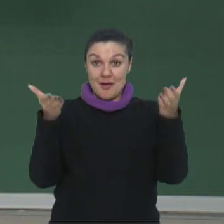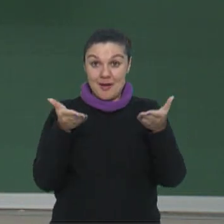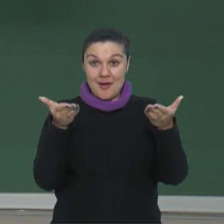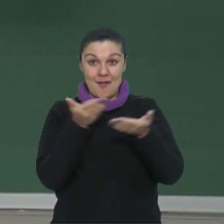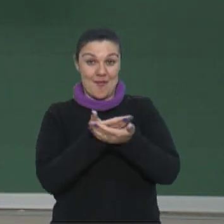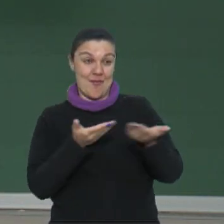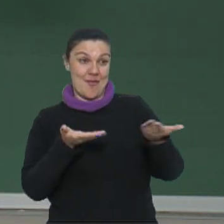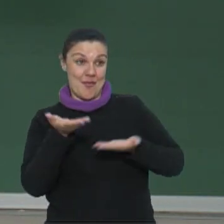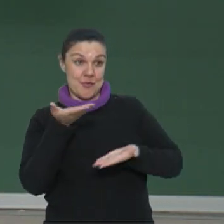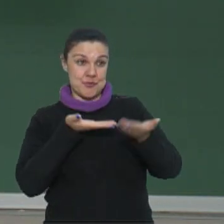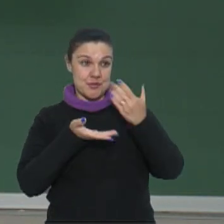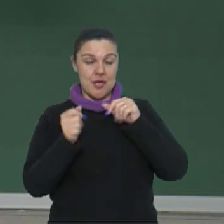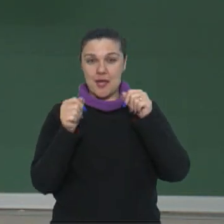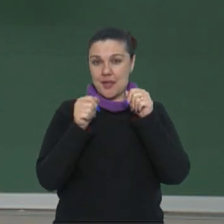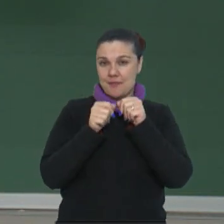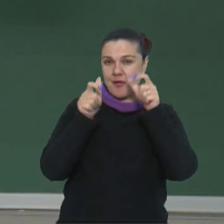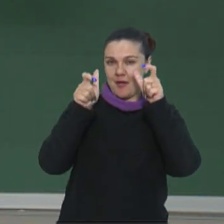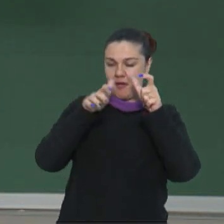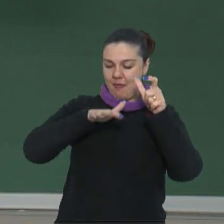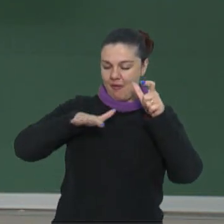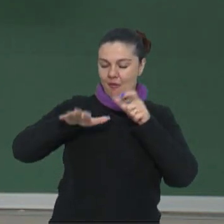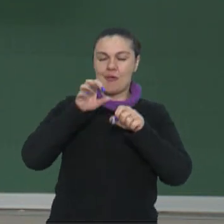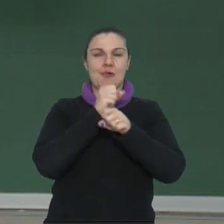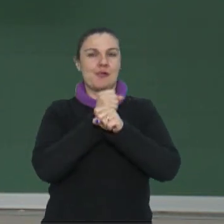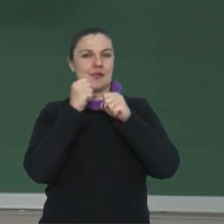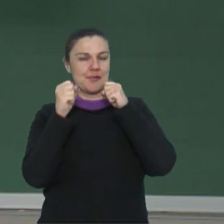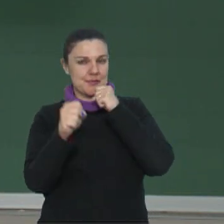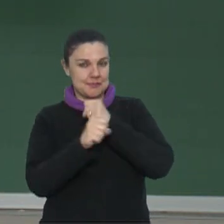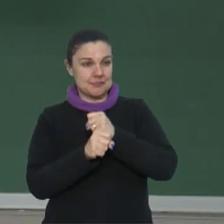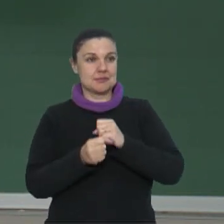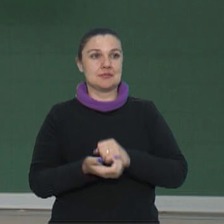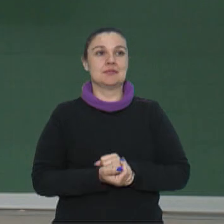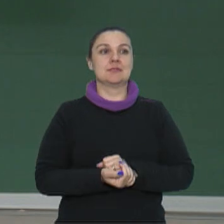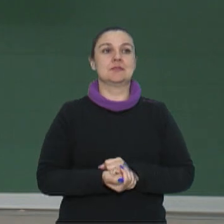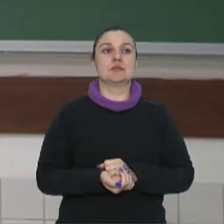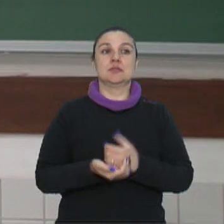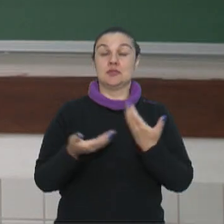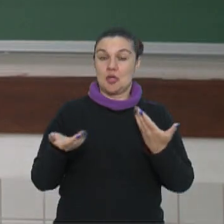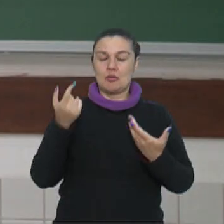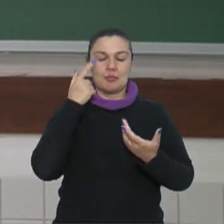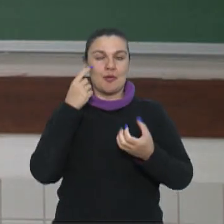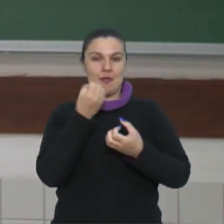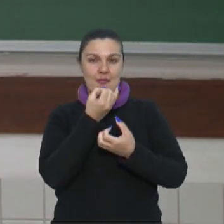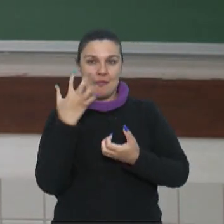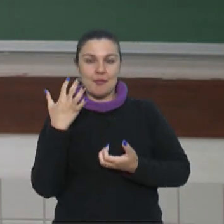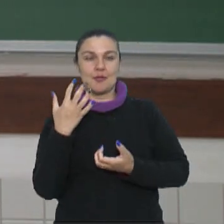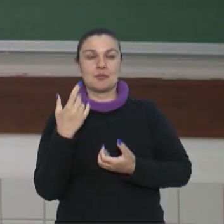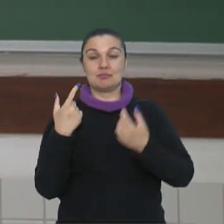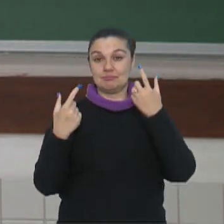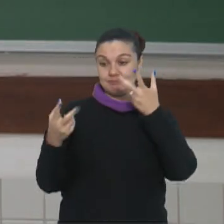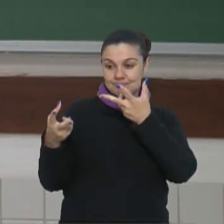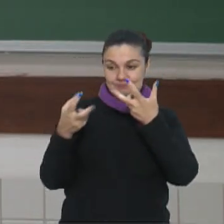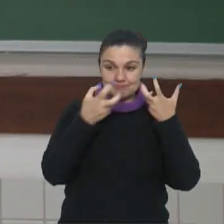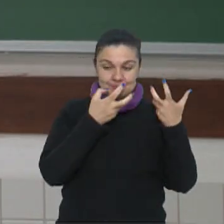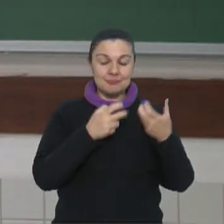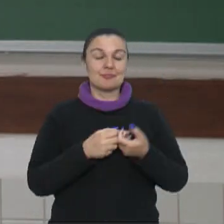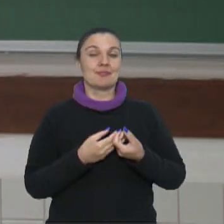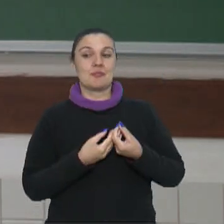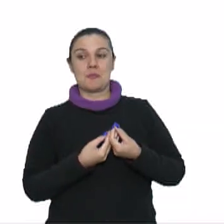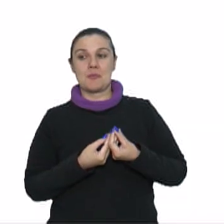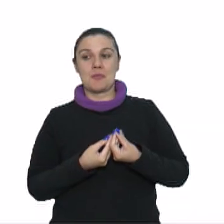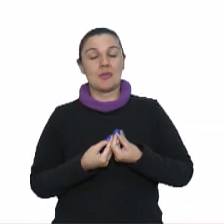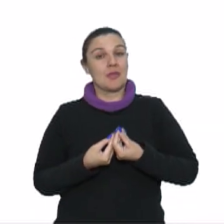Nós trabalhamos essa questão da localização, um pouco da sociedade. E, poxa, trouxe alguns olhares aí sobre